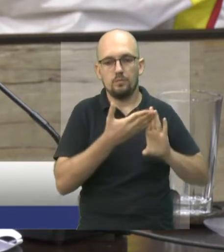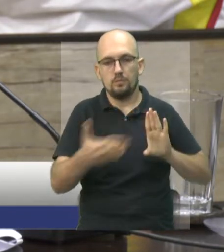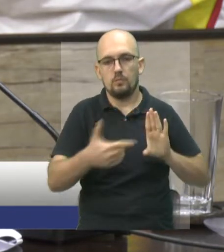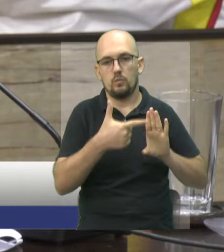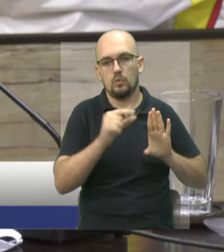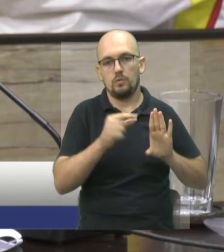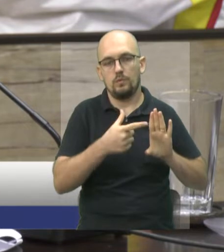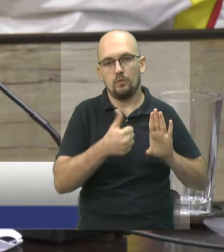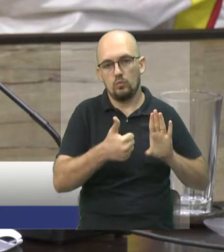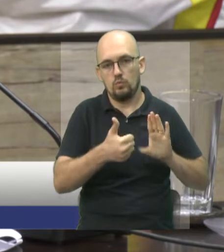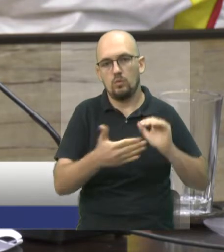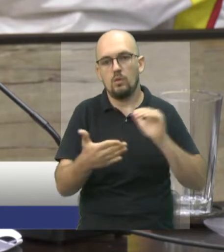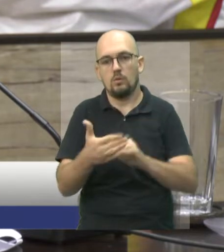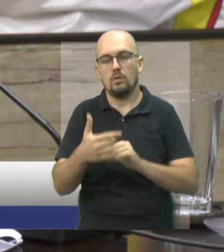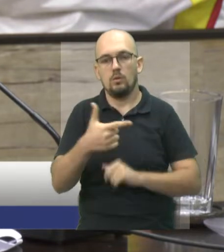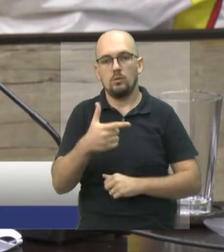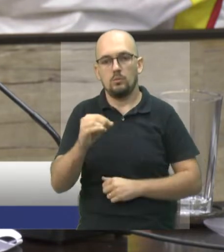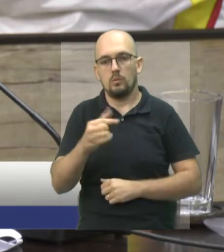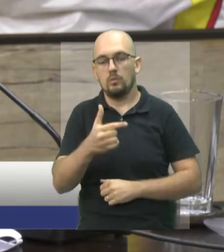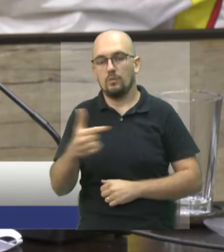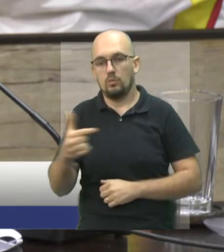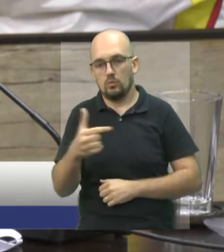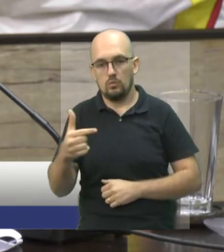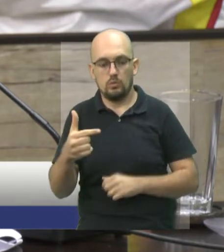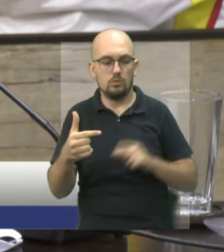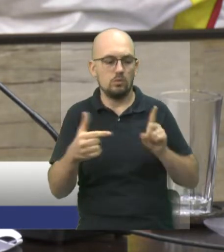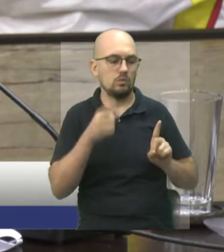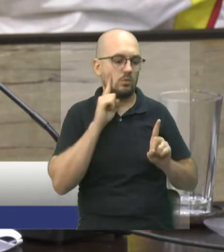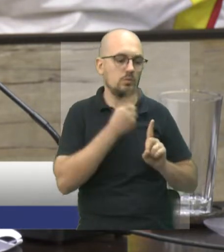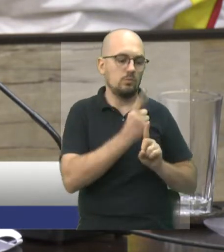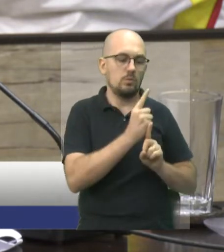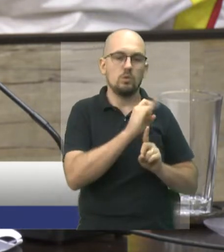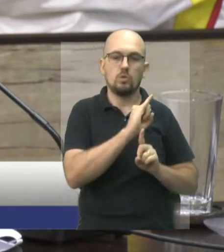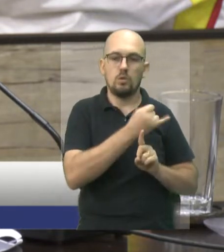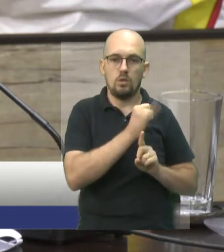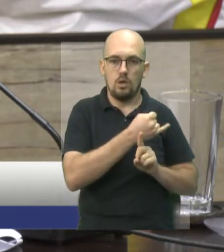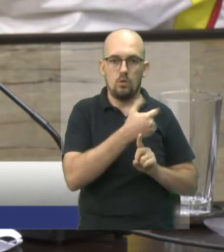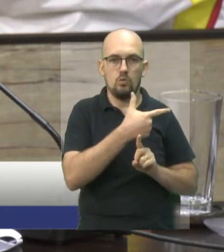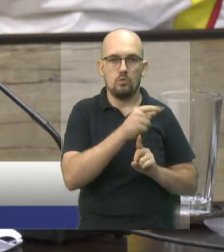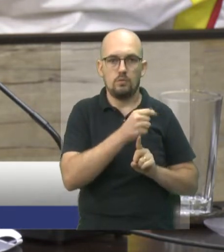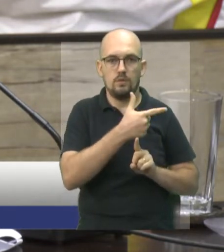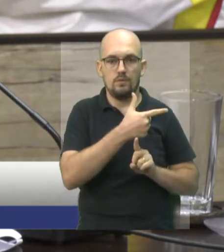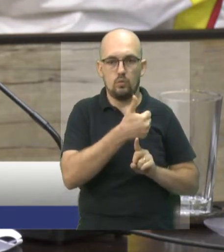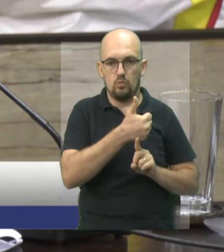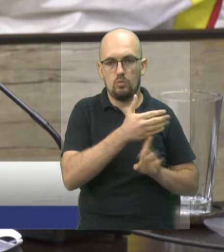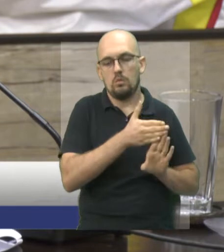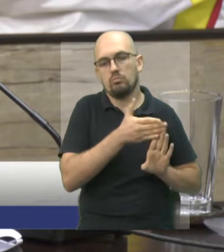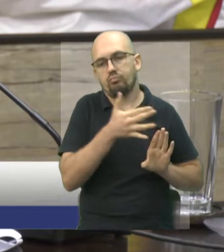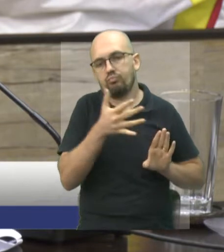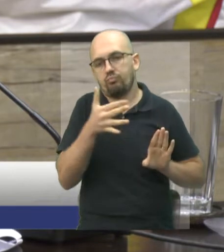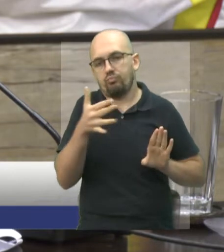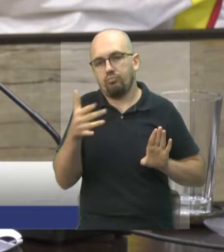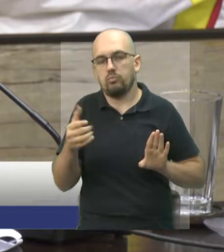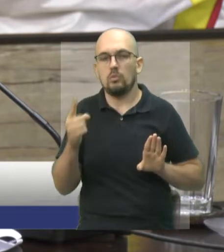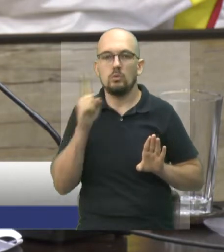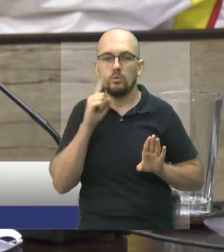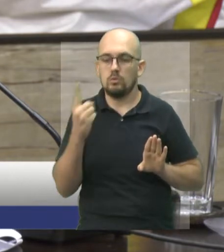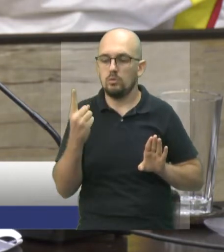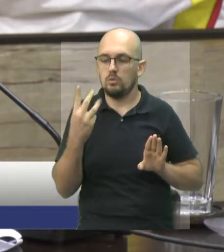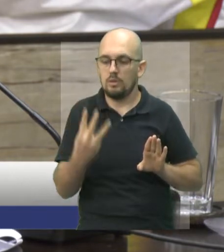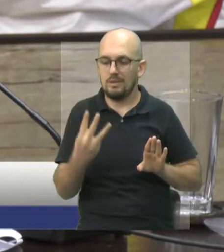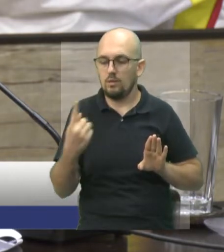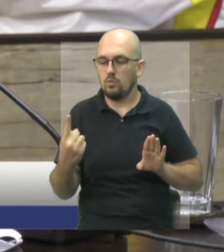2021-2022, período compreendido entre 1º de janeiro de 2021 a 31